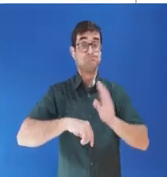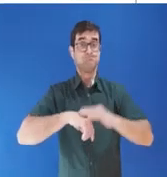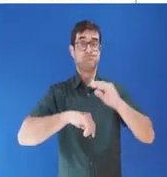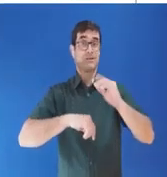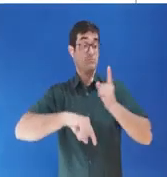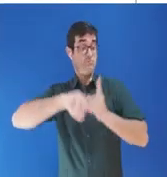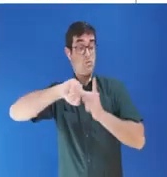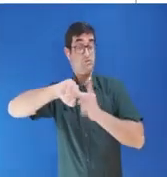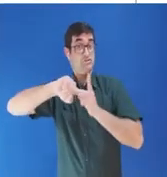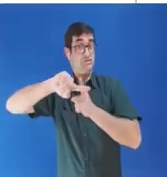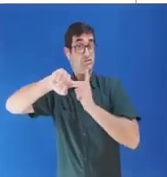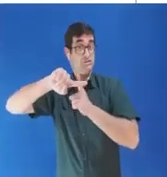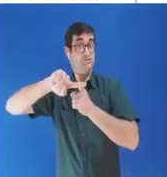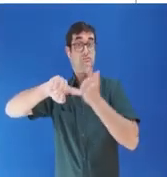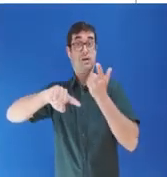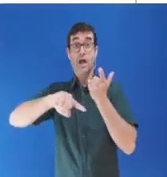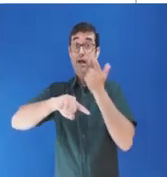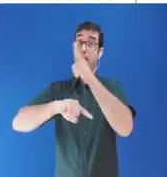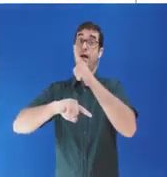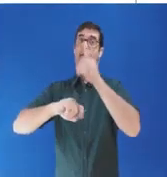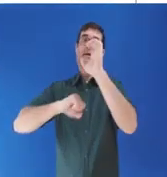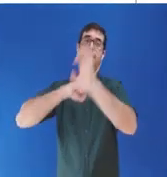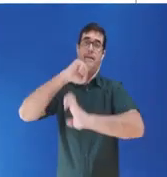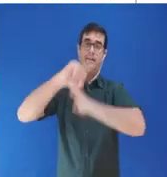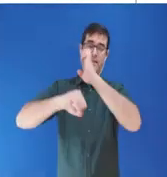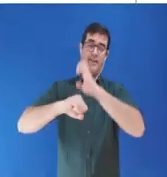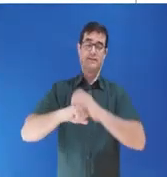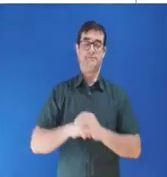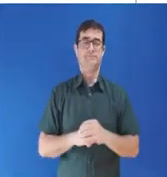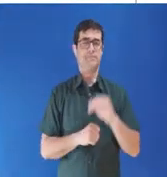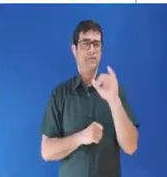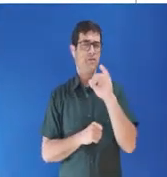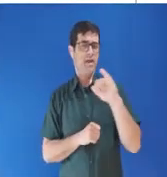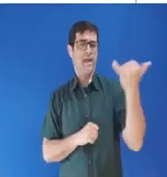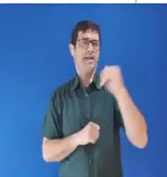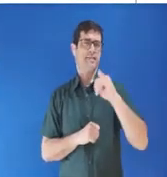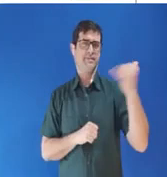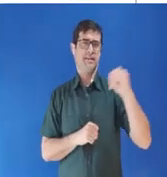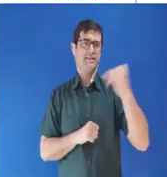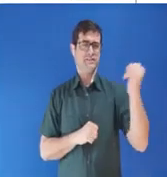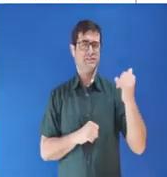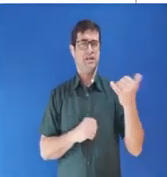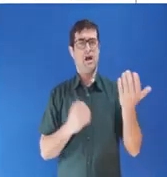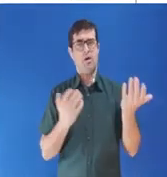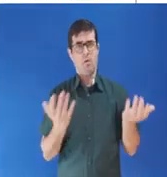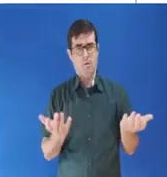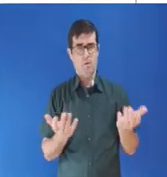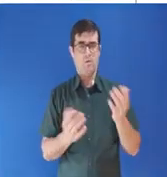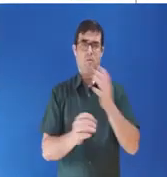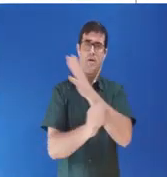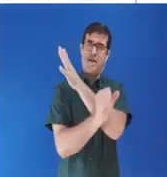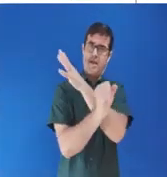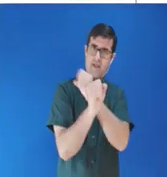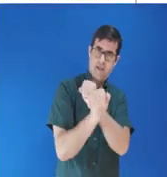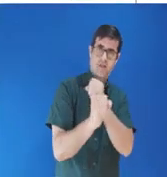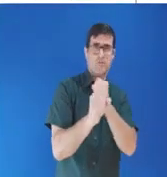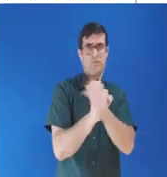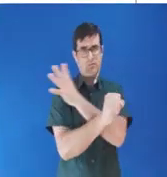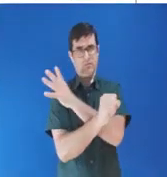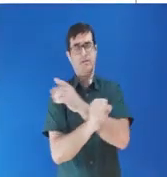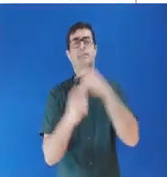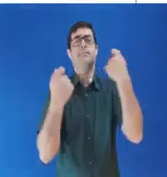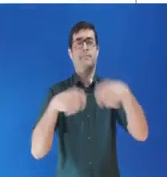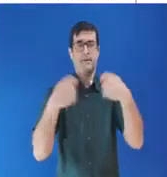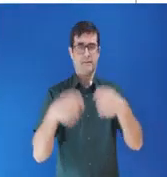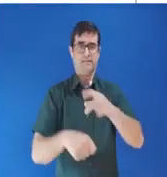a tendência de ganhar elétrons. Quando a gente vai falar em energia, se o processo é endo ou exotérmico, eu inverto o